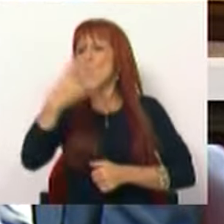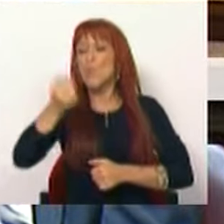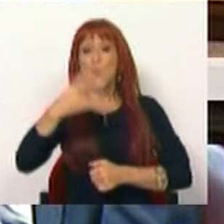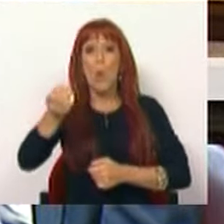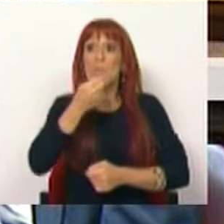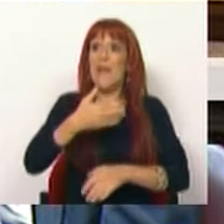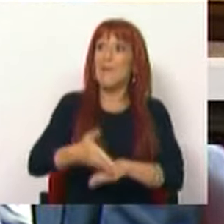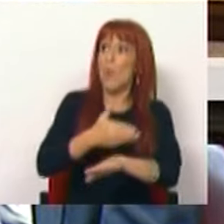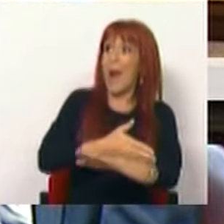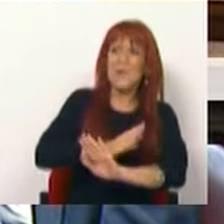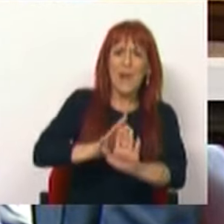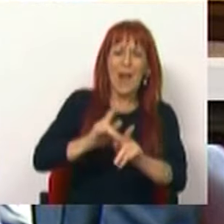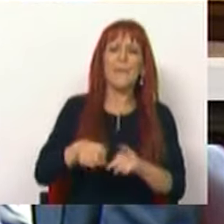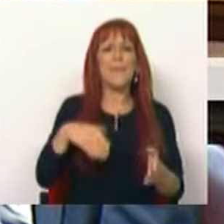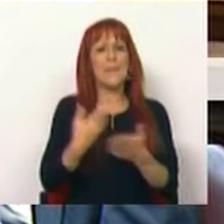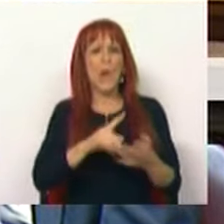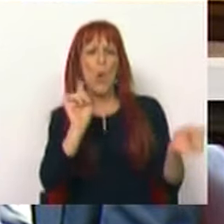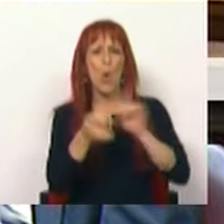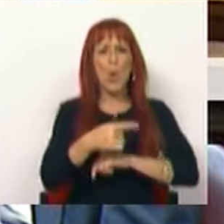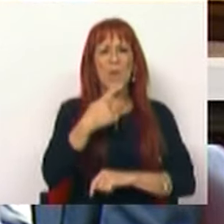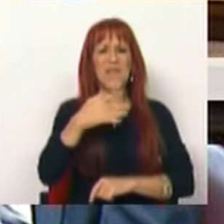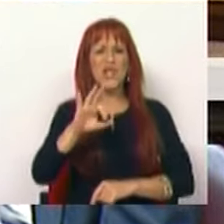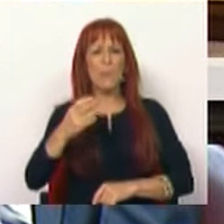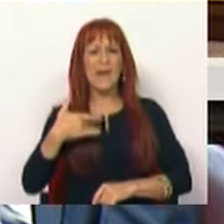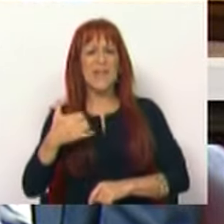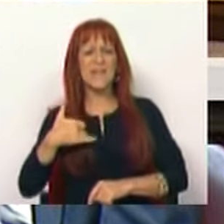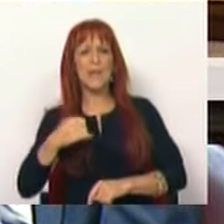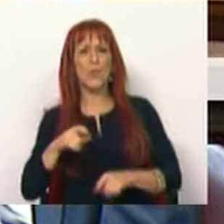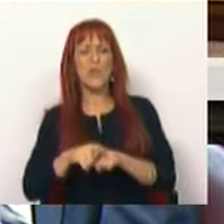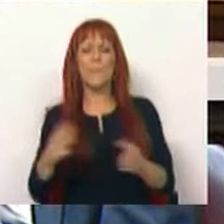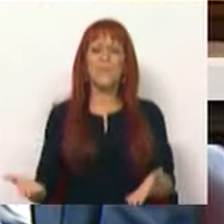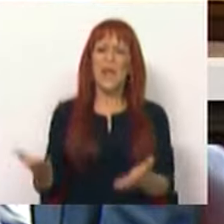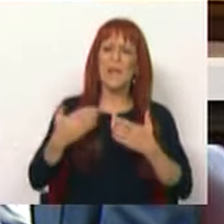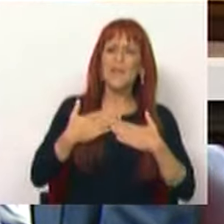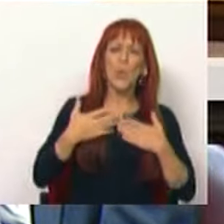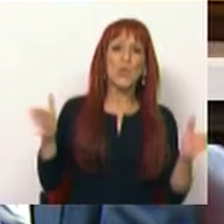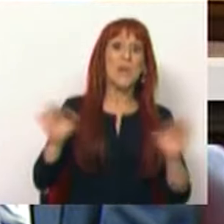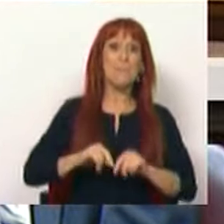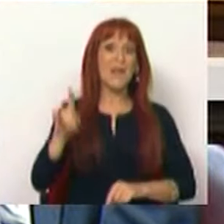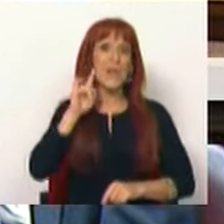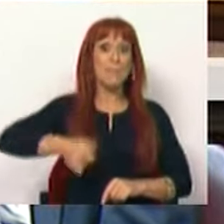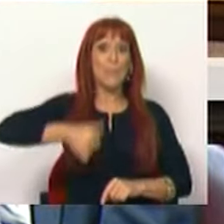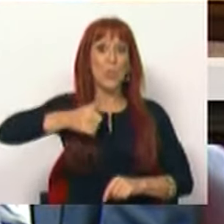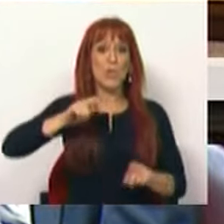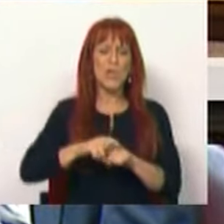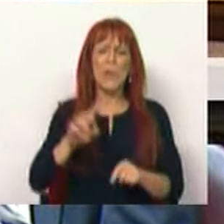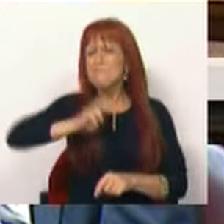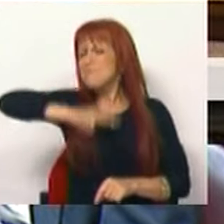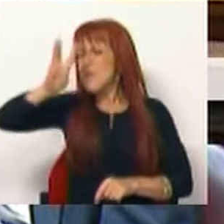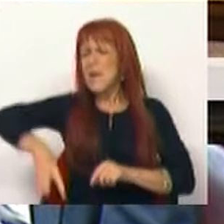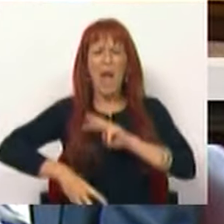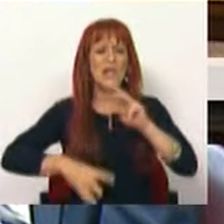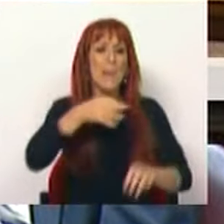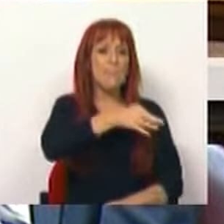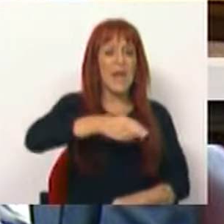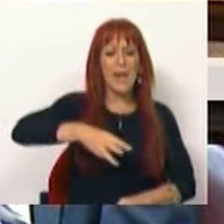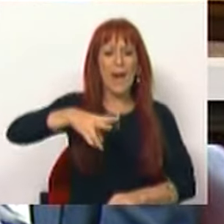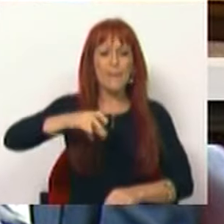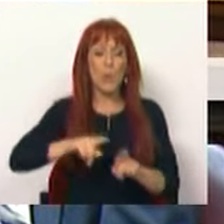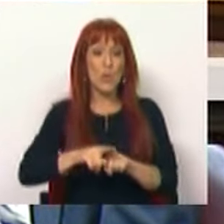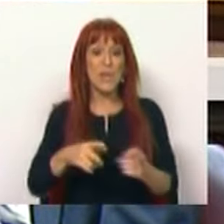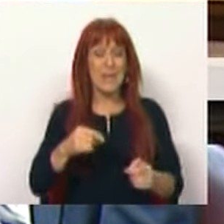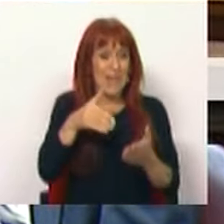tinham perdido. E trouxe até, ao contrário daquilo que diz o PSD e o CDS, trouxe até aquilo que era mais importante para milhares de pequenas e médias empresas.